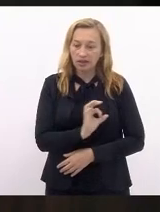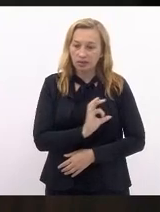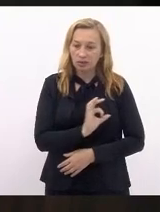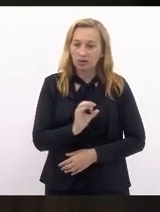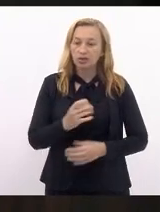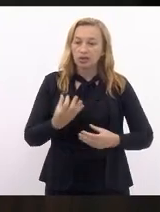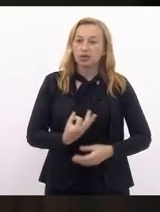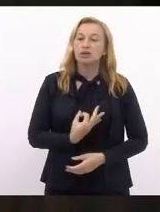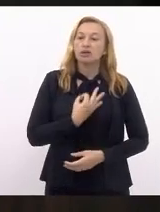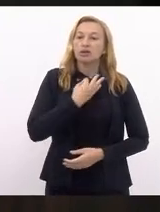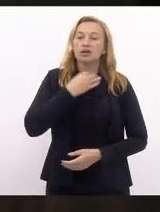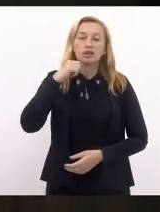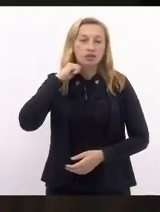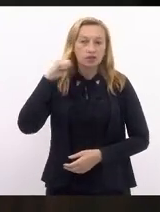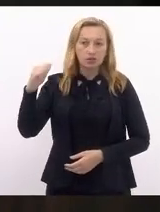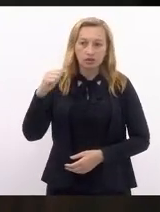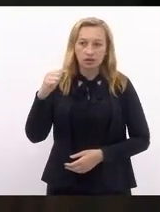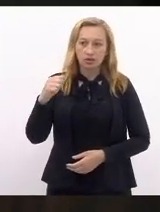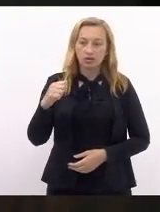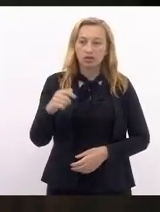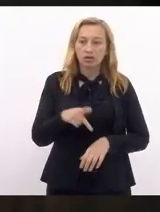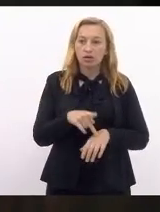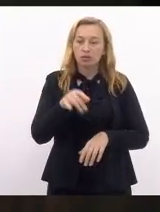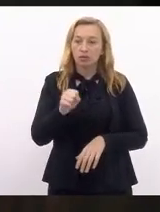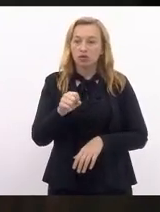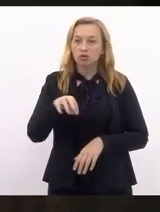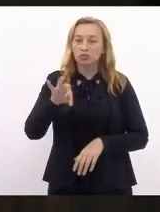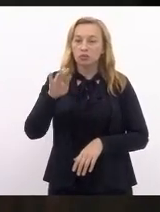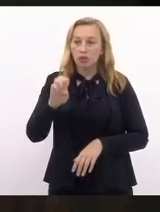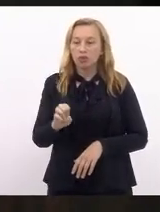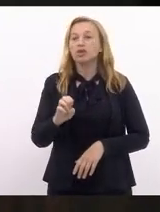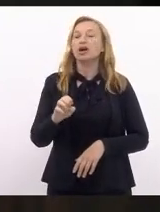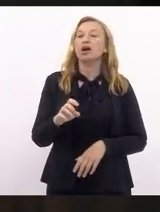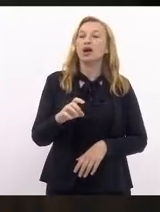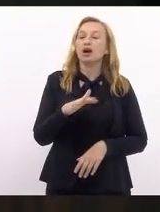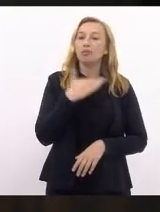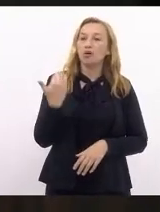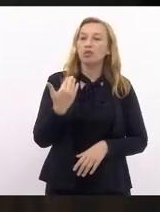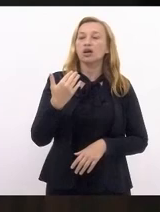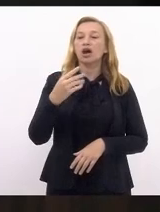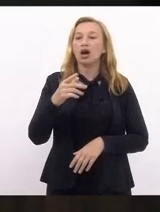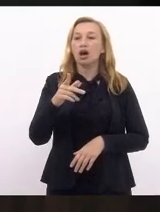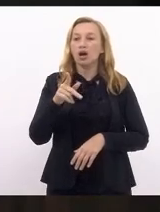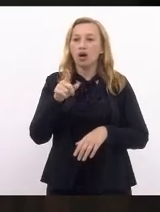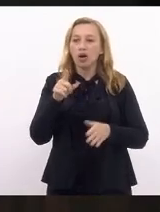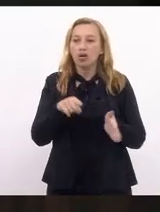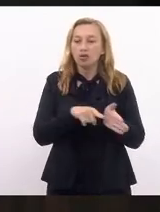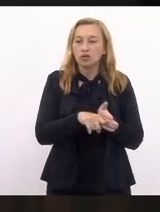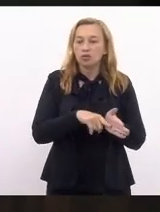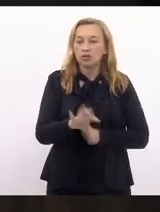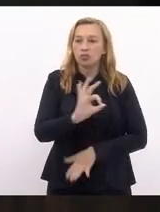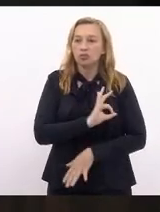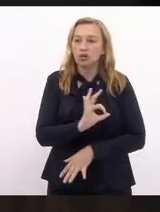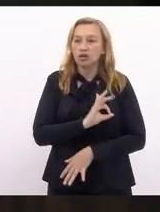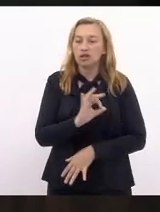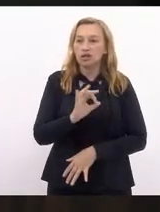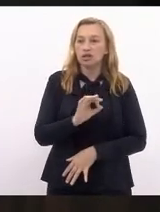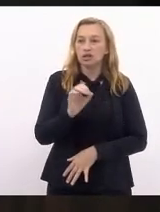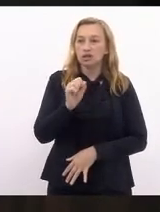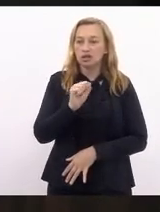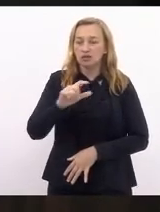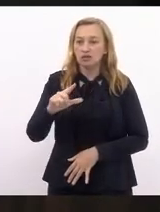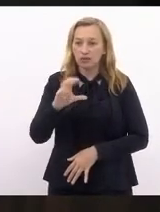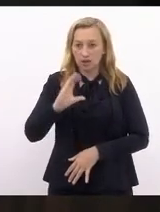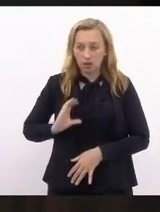que concede medalha Tiradentes a voz morta e ao inspetor da Polícia Civil Eduardo Eduardo Paiva de Queiroz